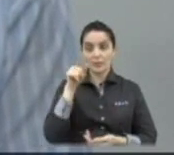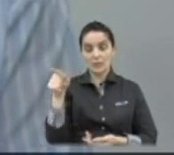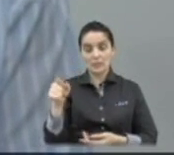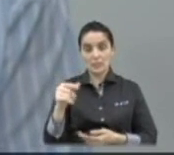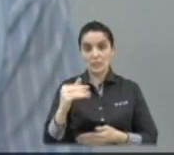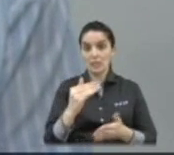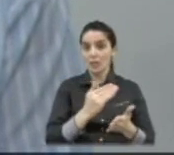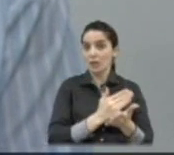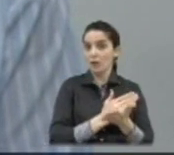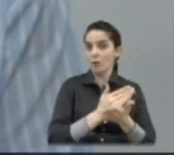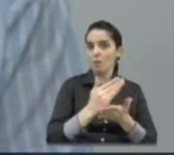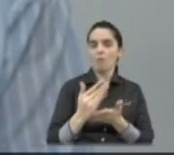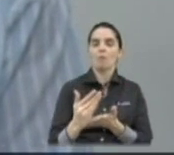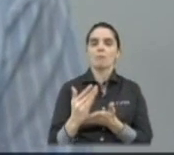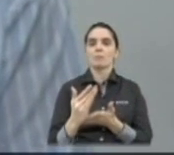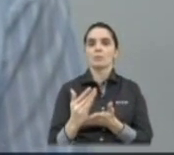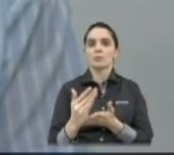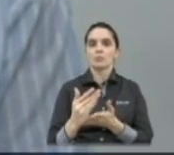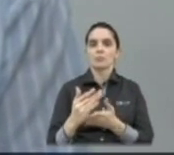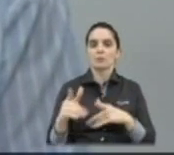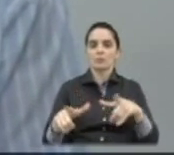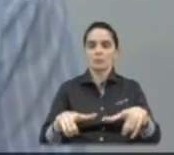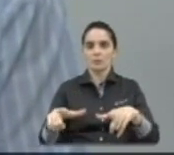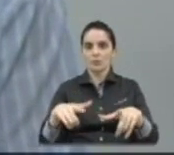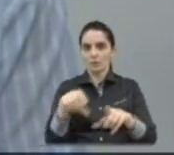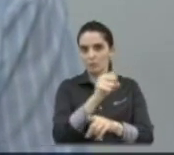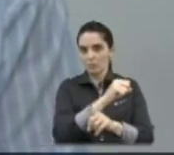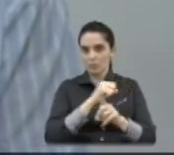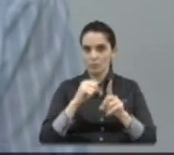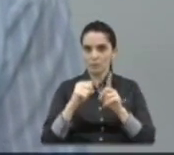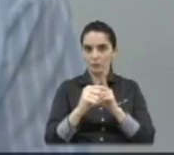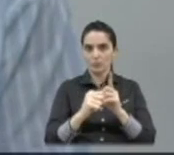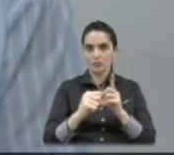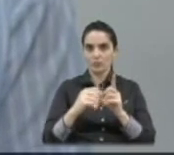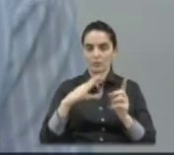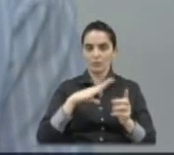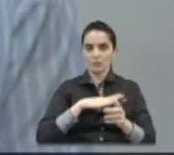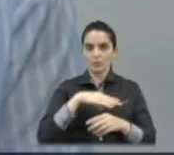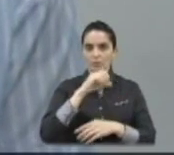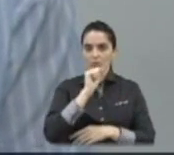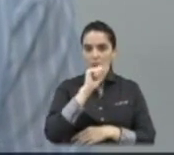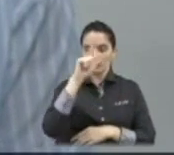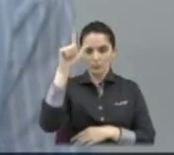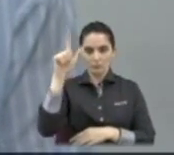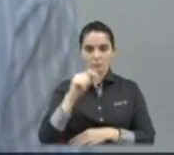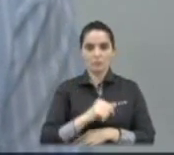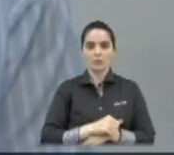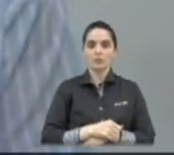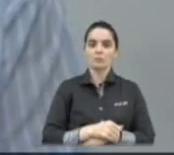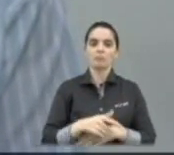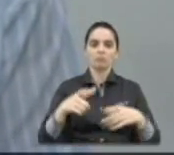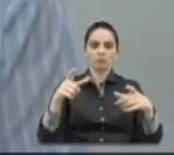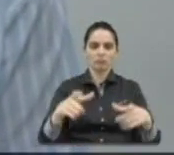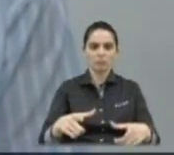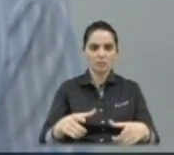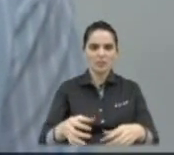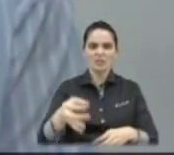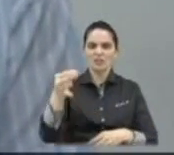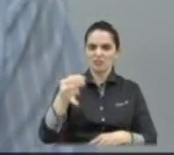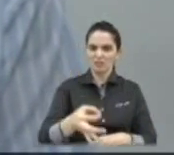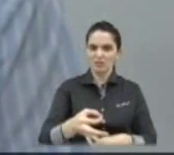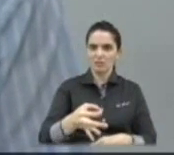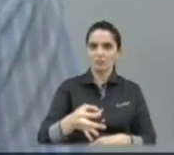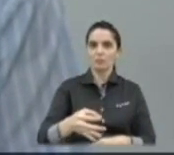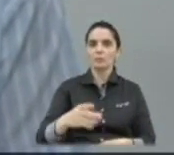do serviço social no nosso município, né? Merecia realmente, não teria um espaço mais adequado do que um